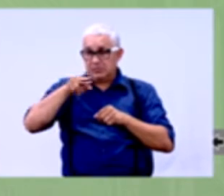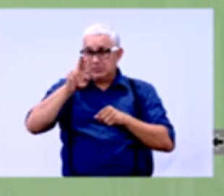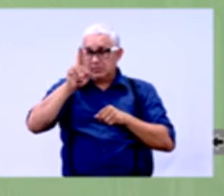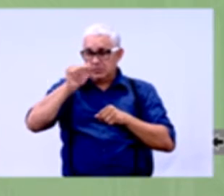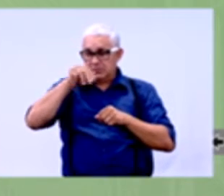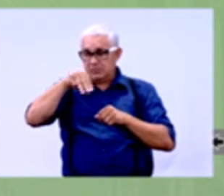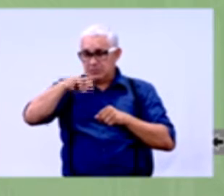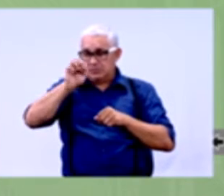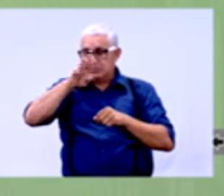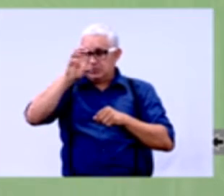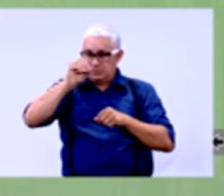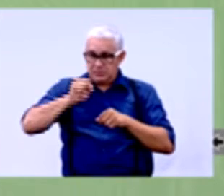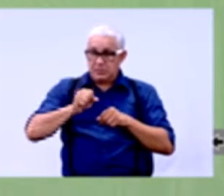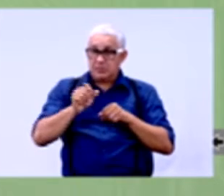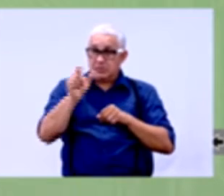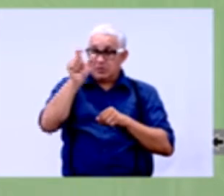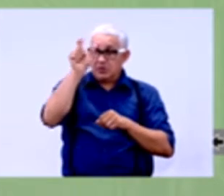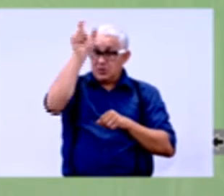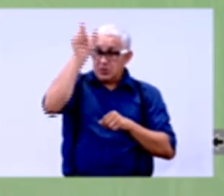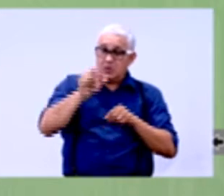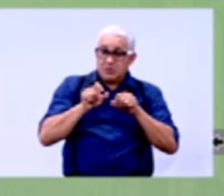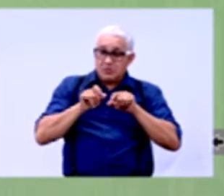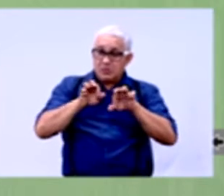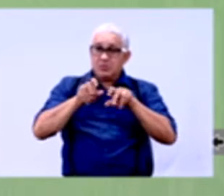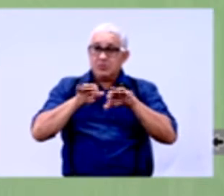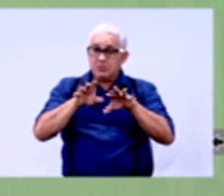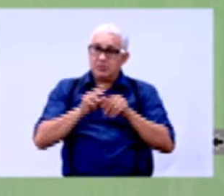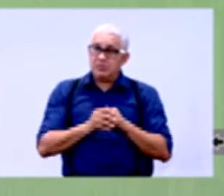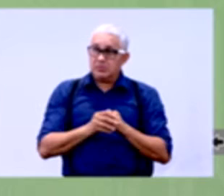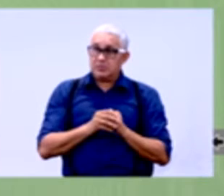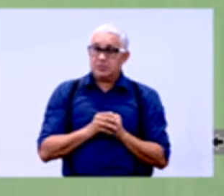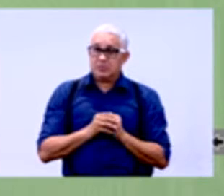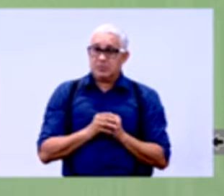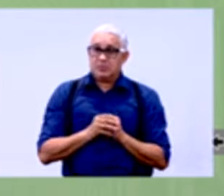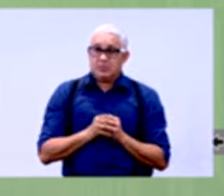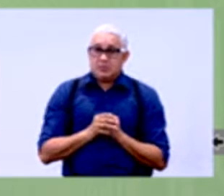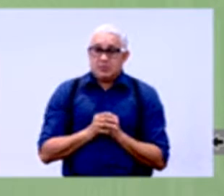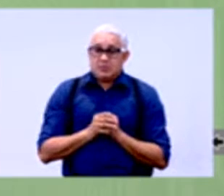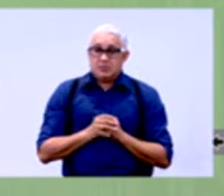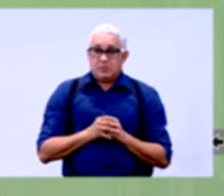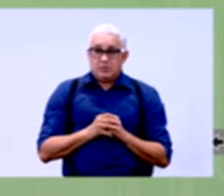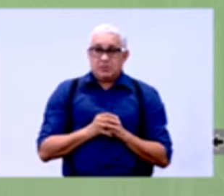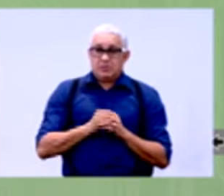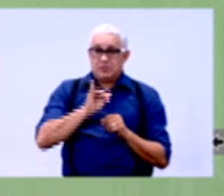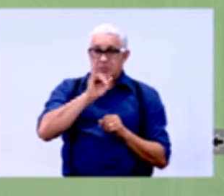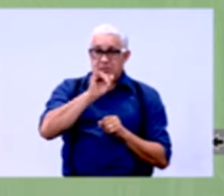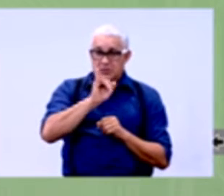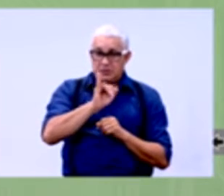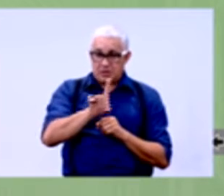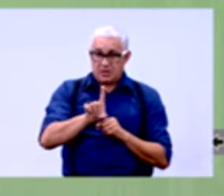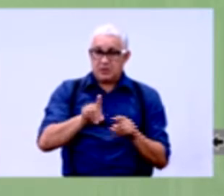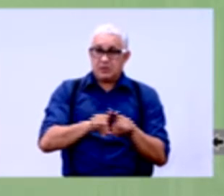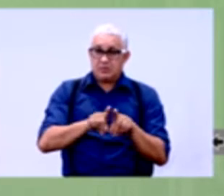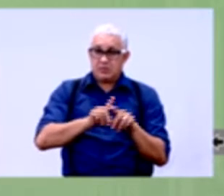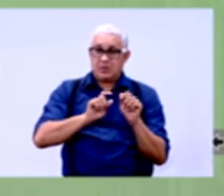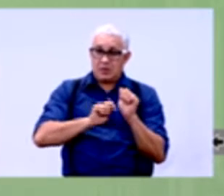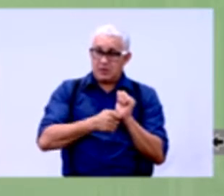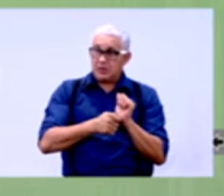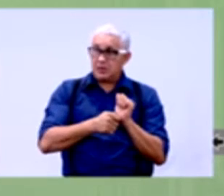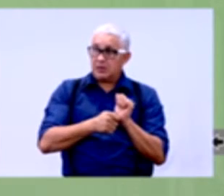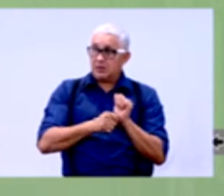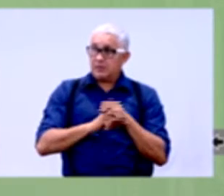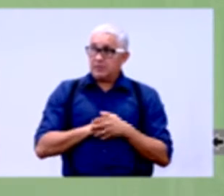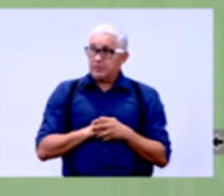o cliente digitou. O seu ID e a sua